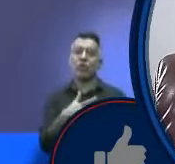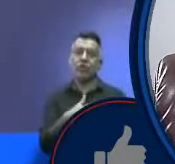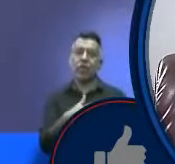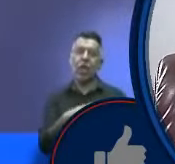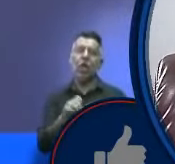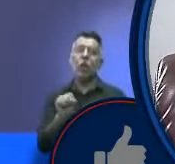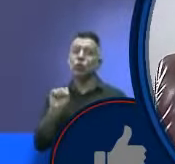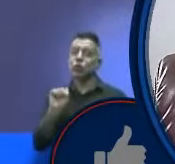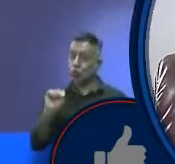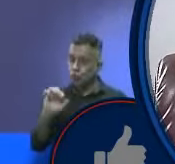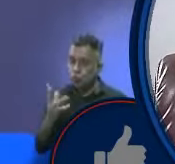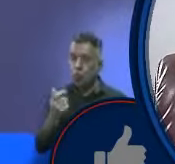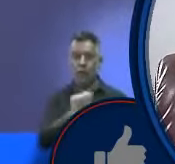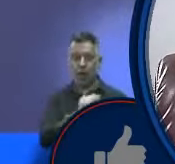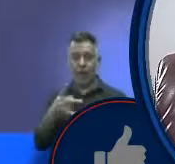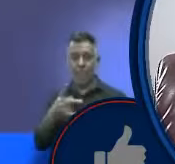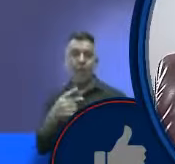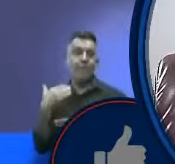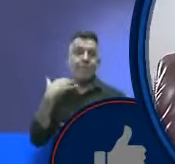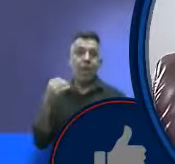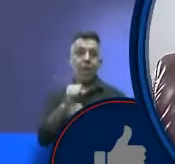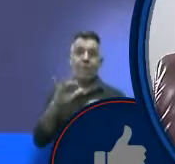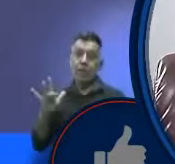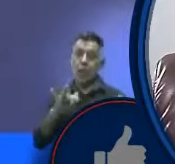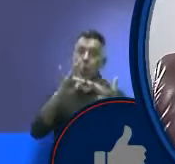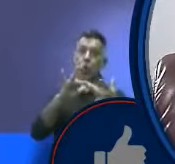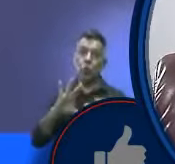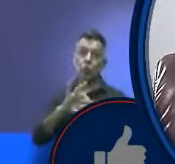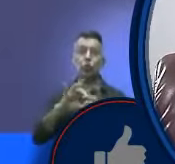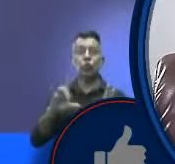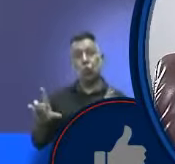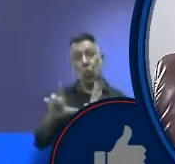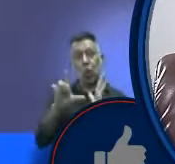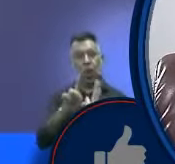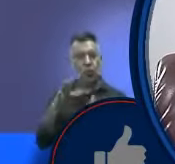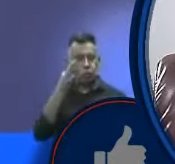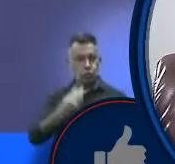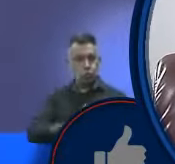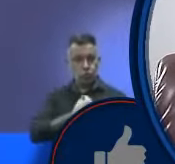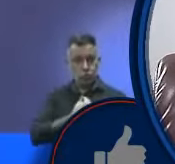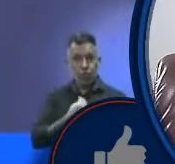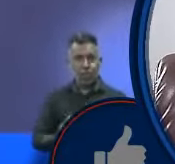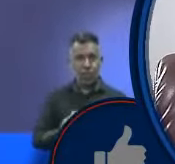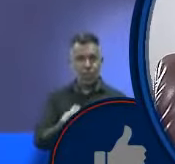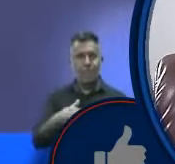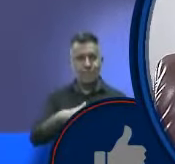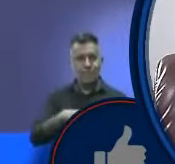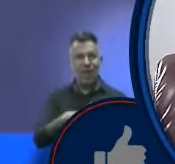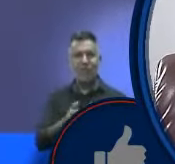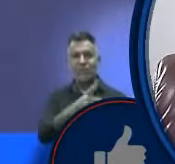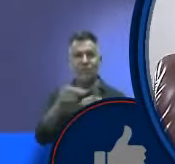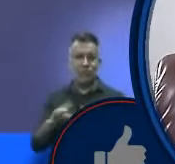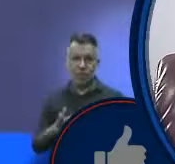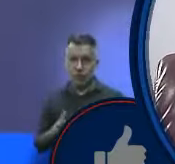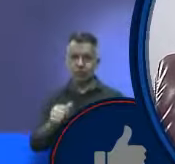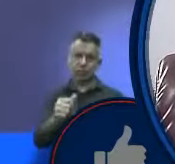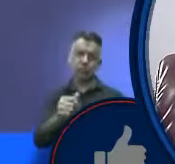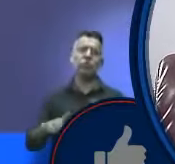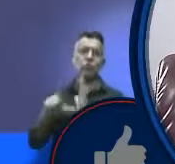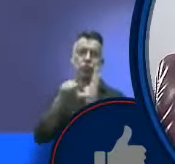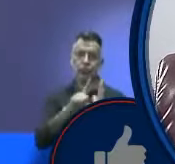Super App Bank e mais a conexão com nossas lojas físicas geram muita recorrência para o nosso